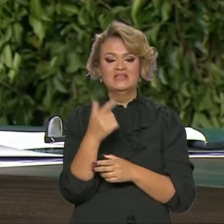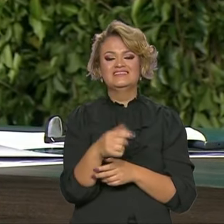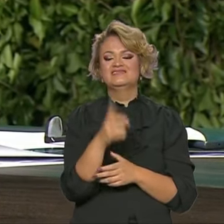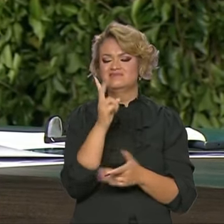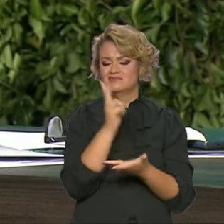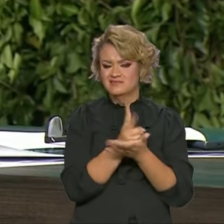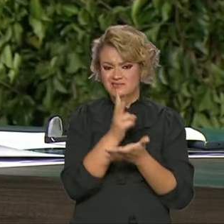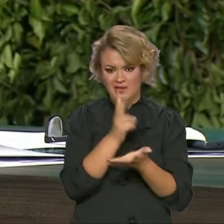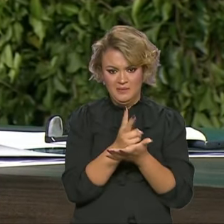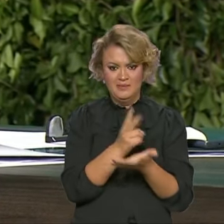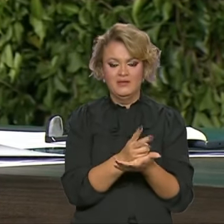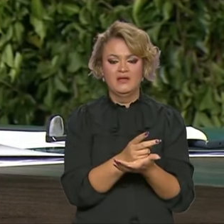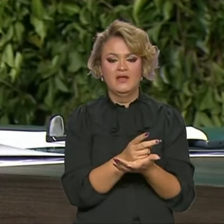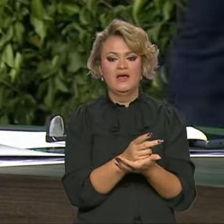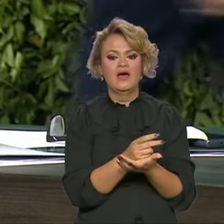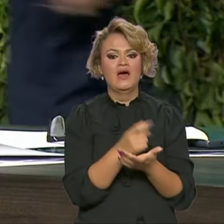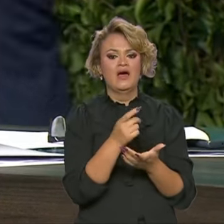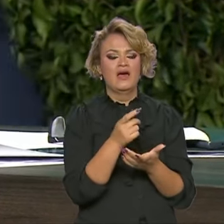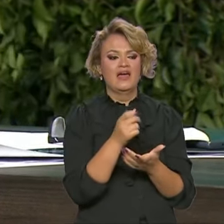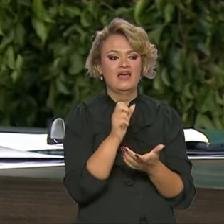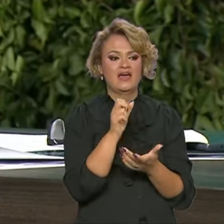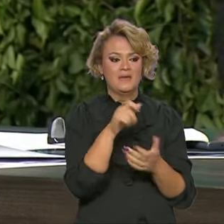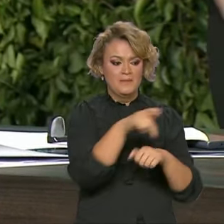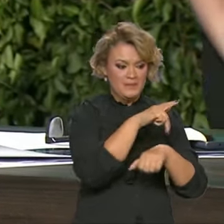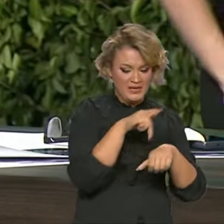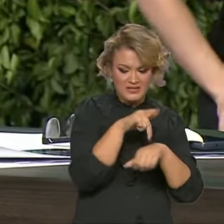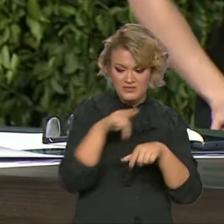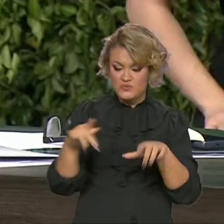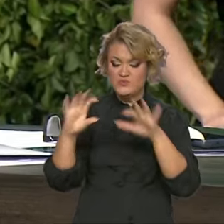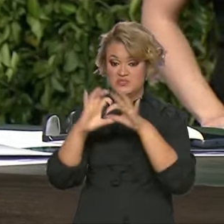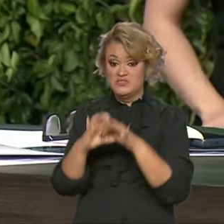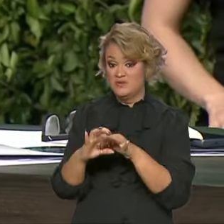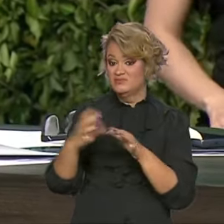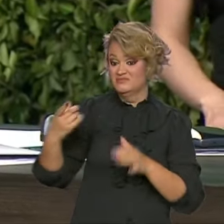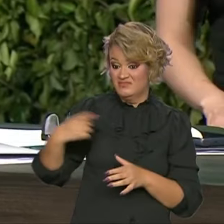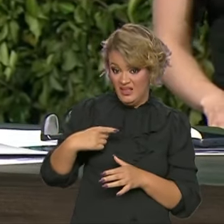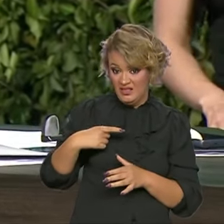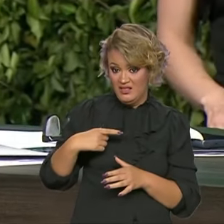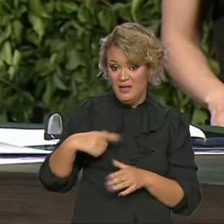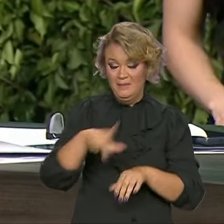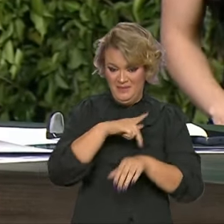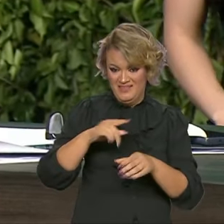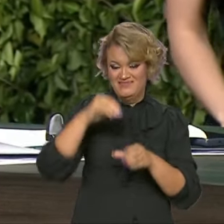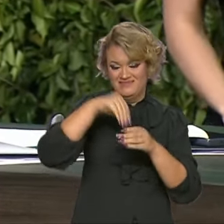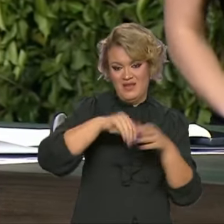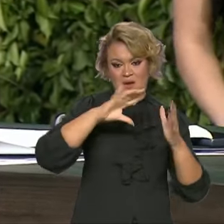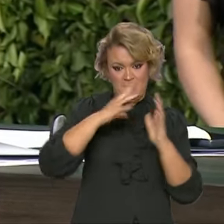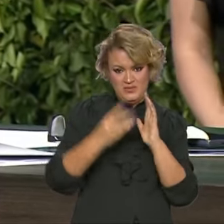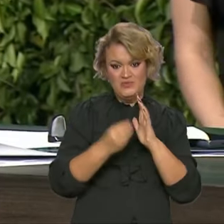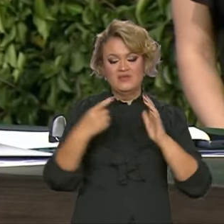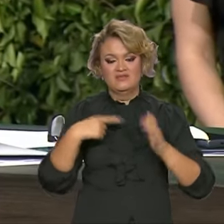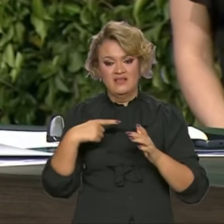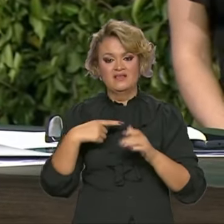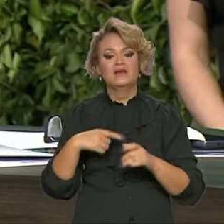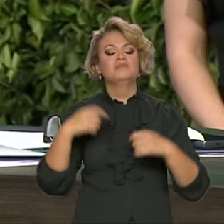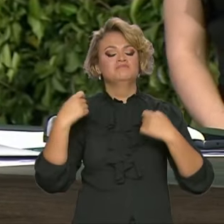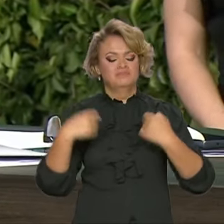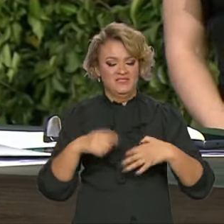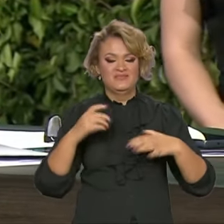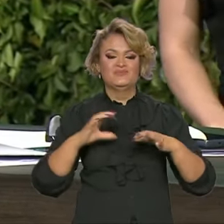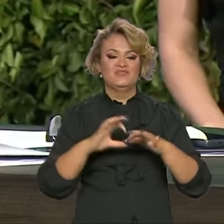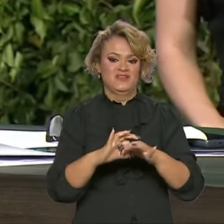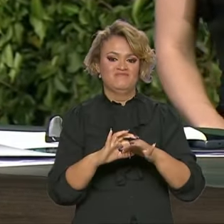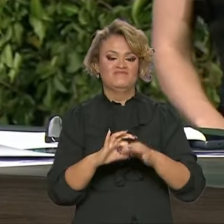vez mais a união dos países que tem o território amazônico precisa